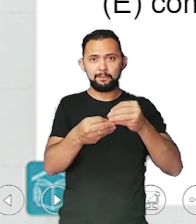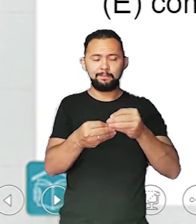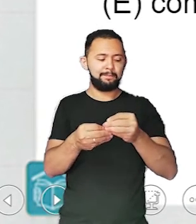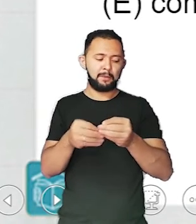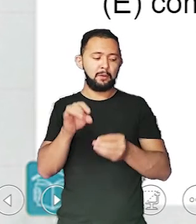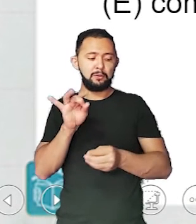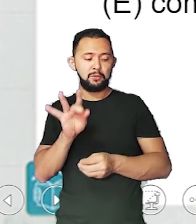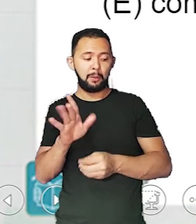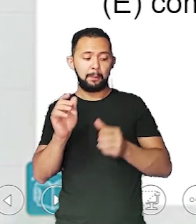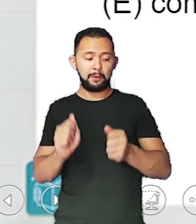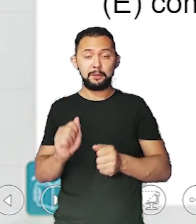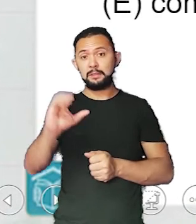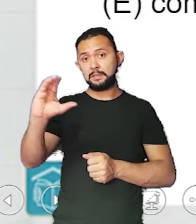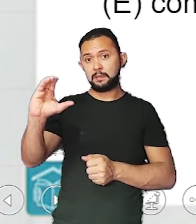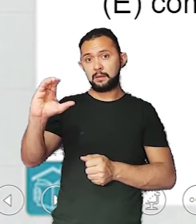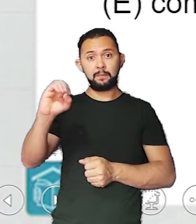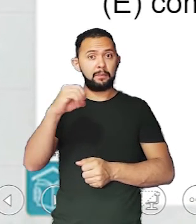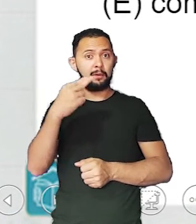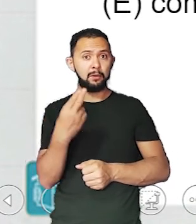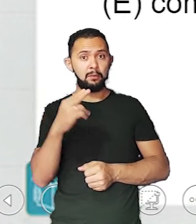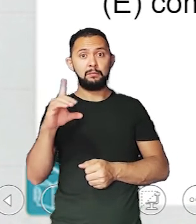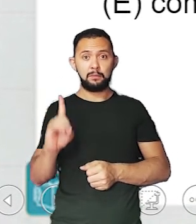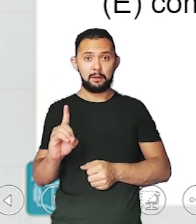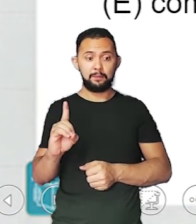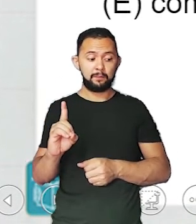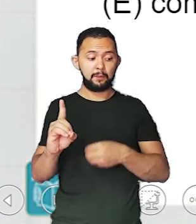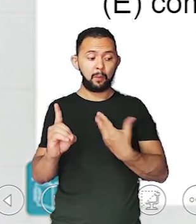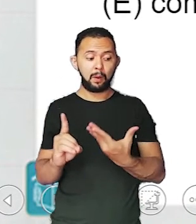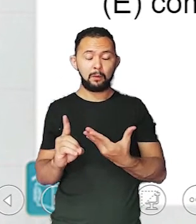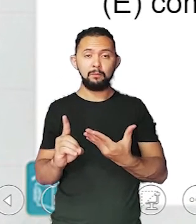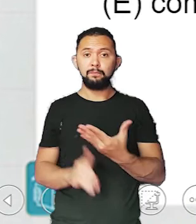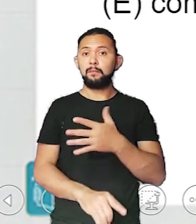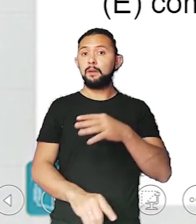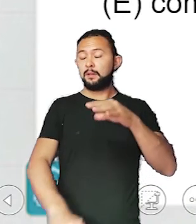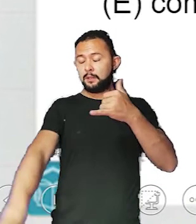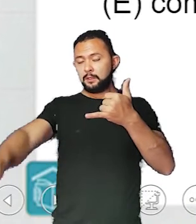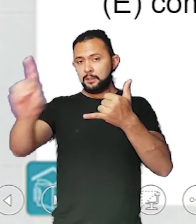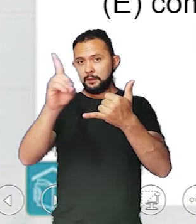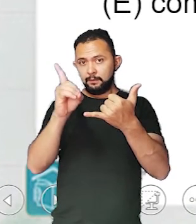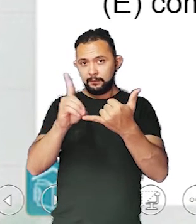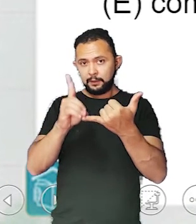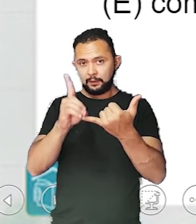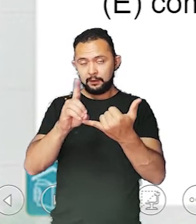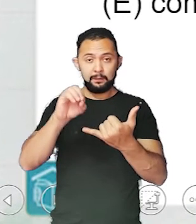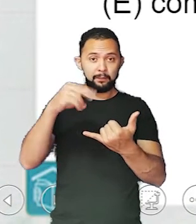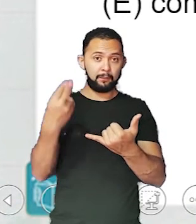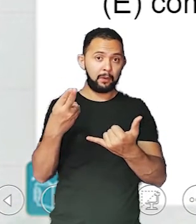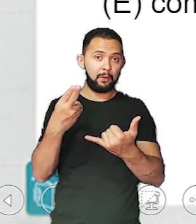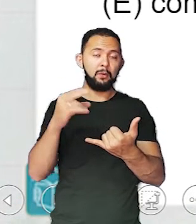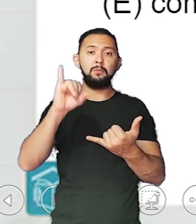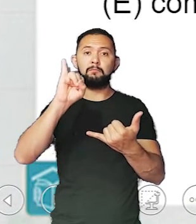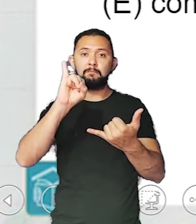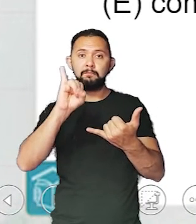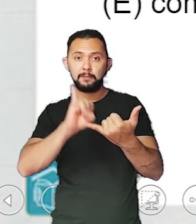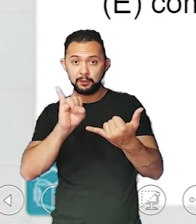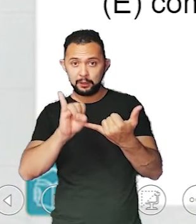objetiva direta ou indireta, certo? Agora, para ser direto ou indireto, eu preciso saber da preposição, se tem ou se não tem.